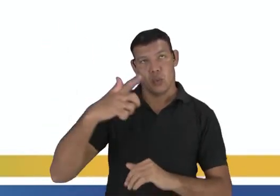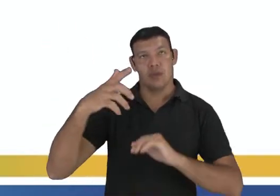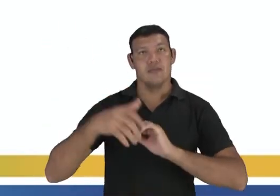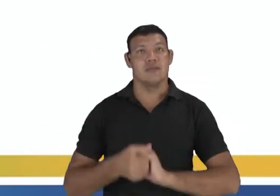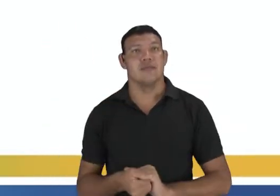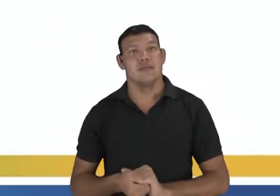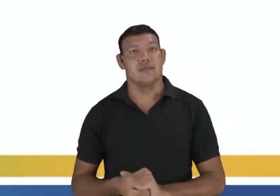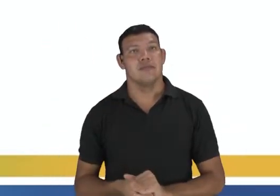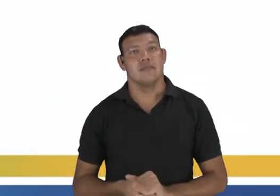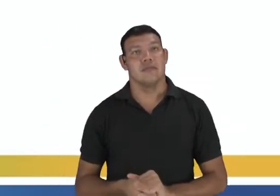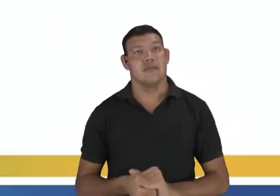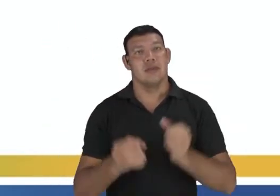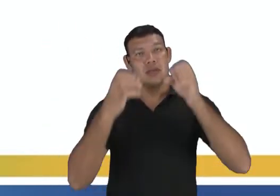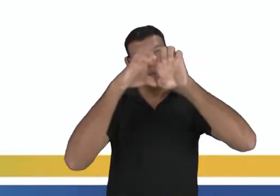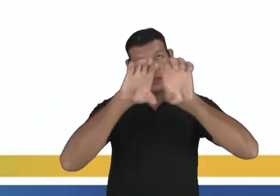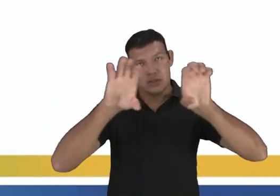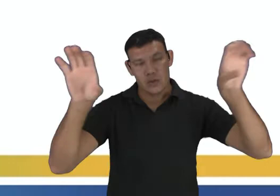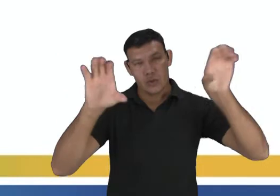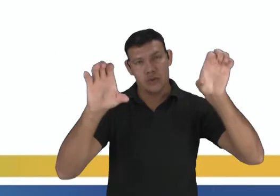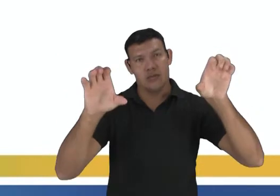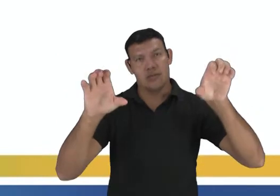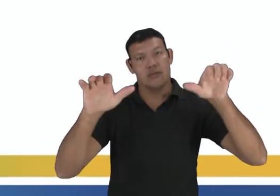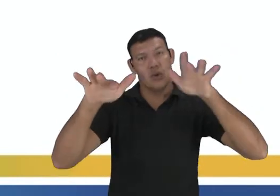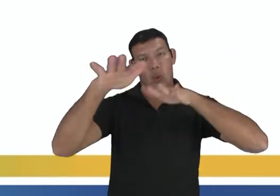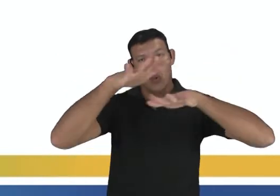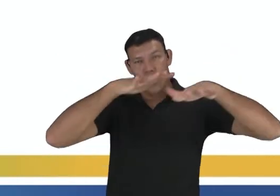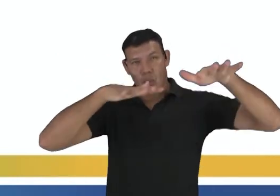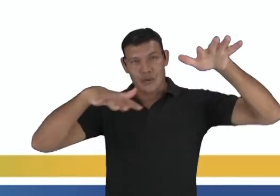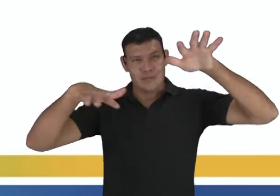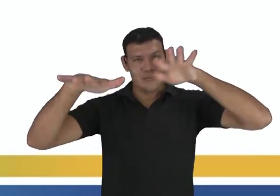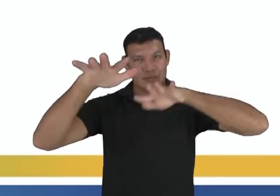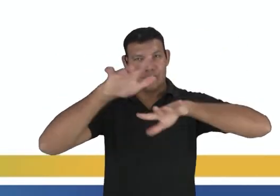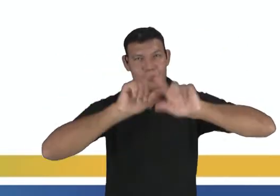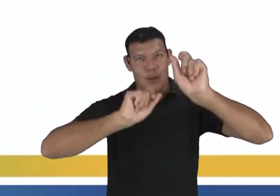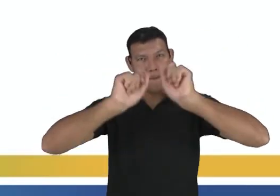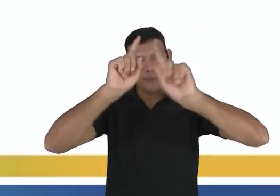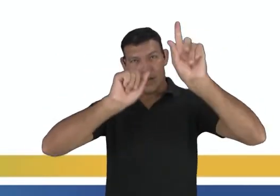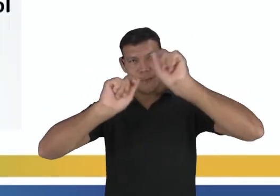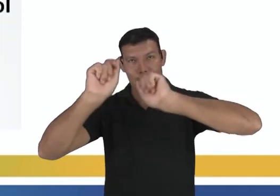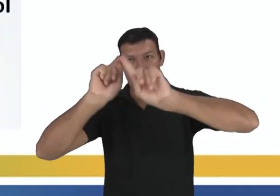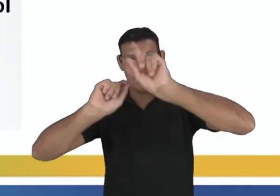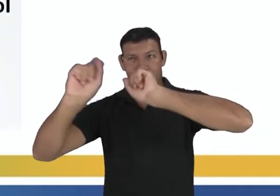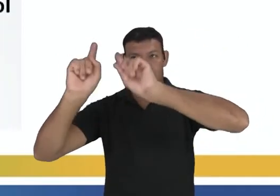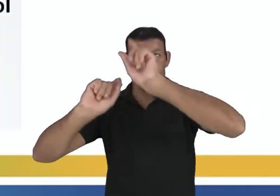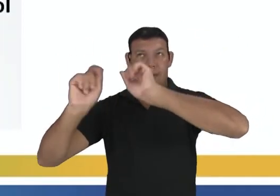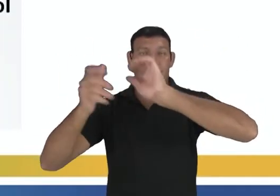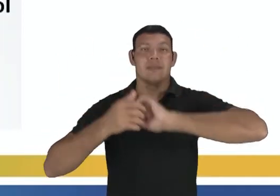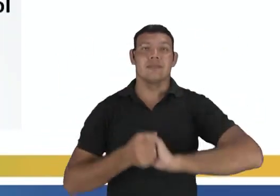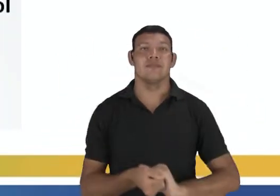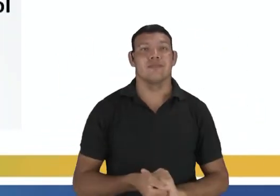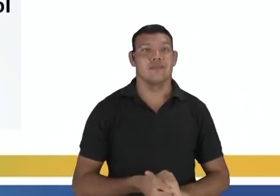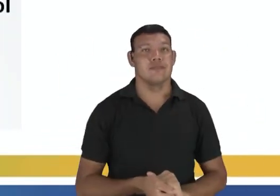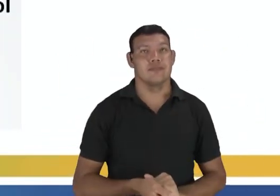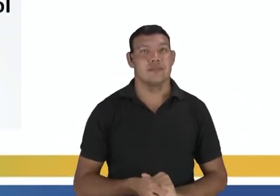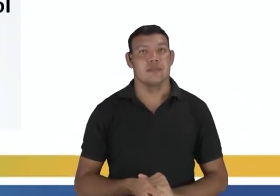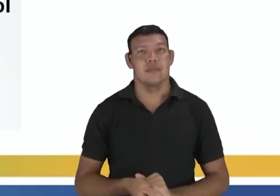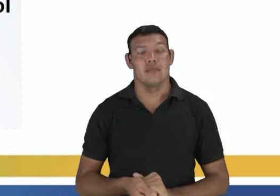que seria esse envoltório transparente com algumas estrelas presas ali. Esse era o modelo